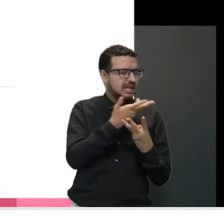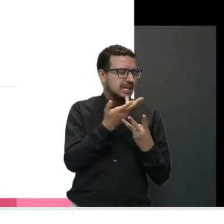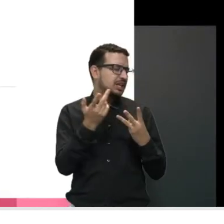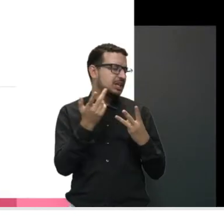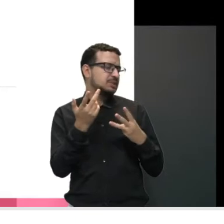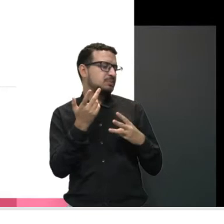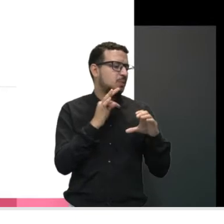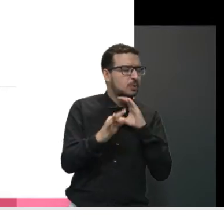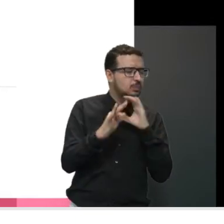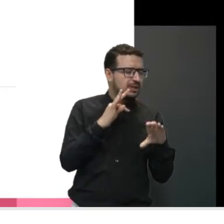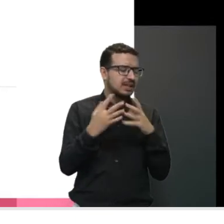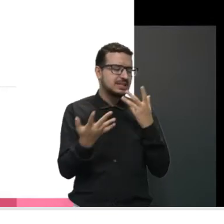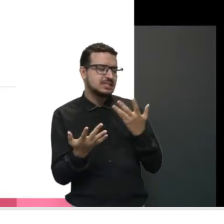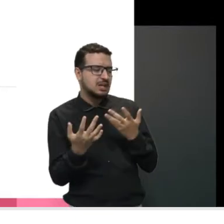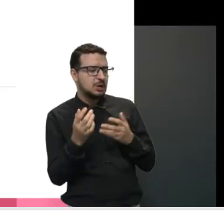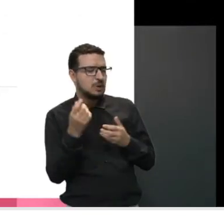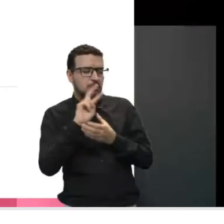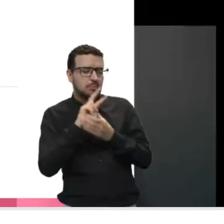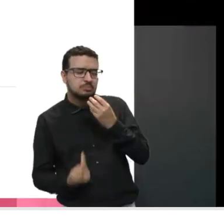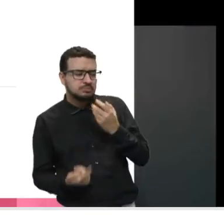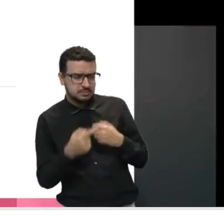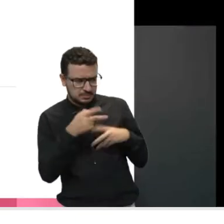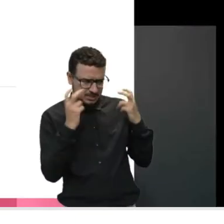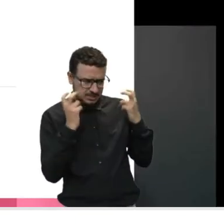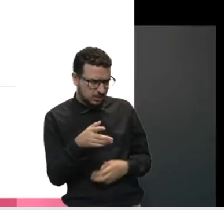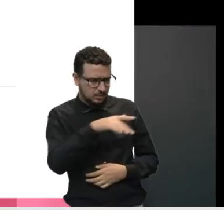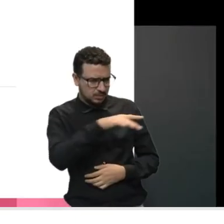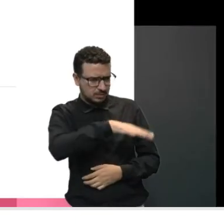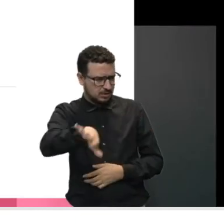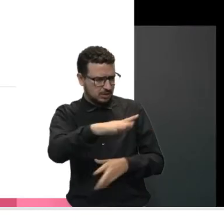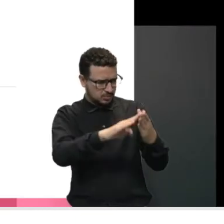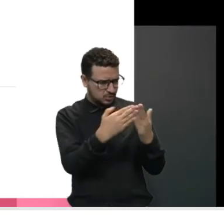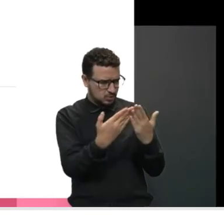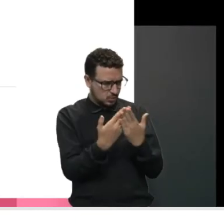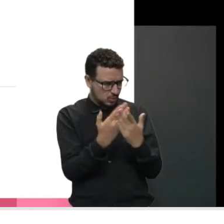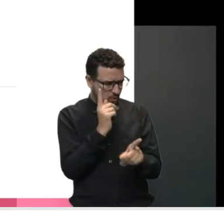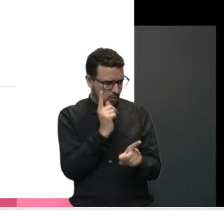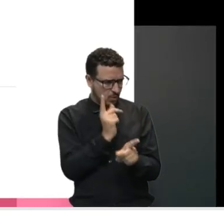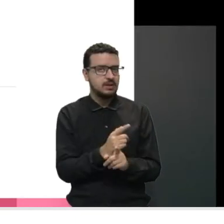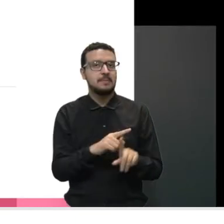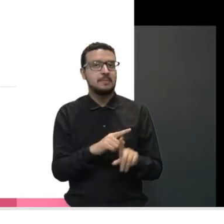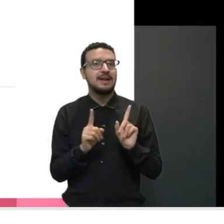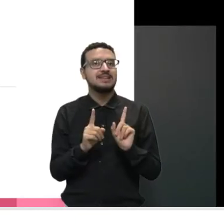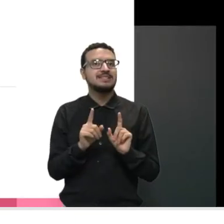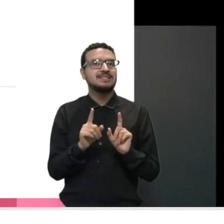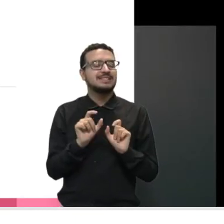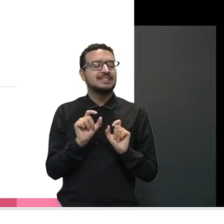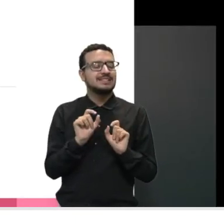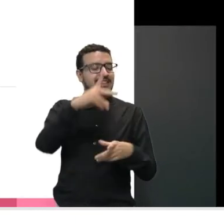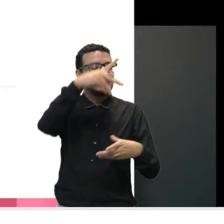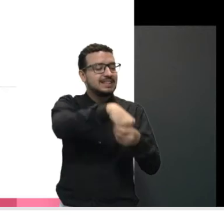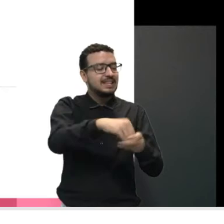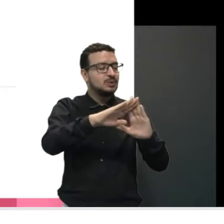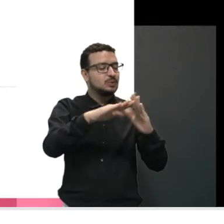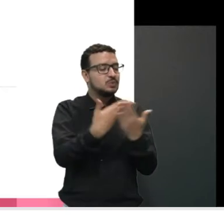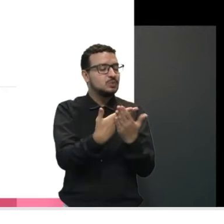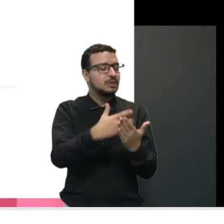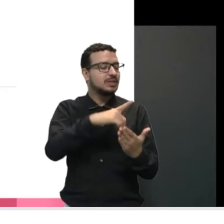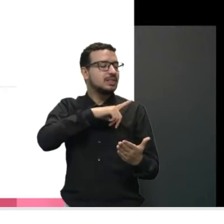que é a concepção de surdo e surdez presente em seus discursos? Não é? O que cada instituição